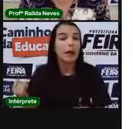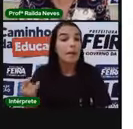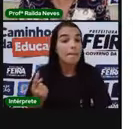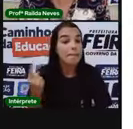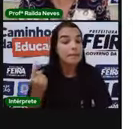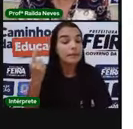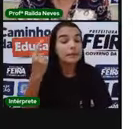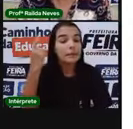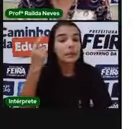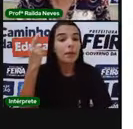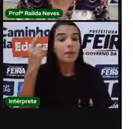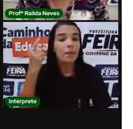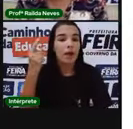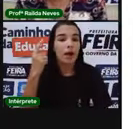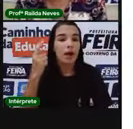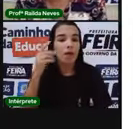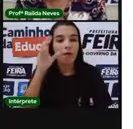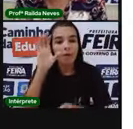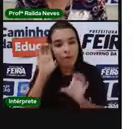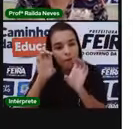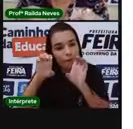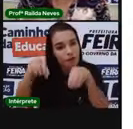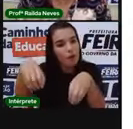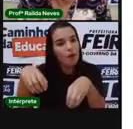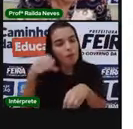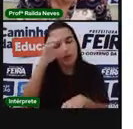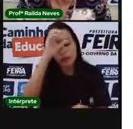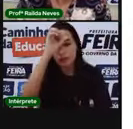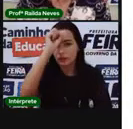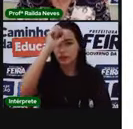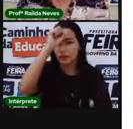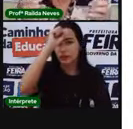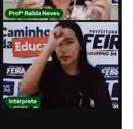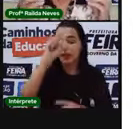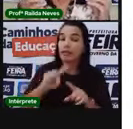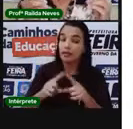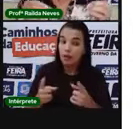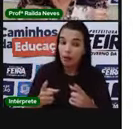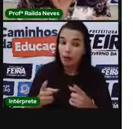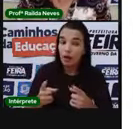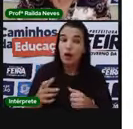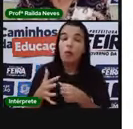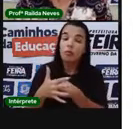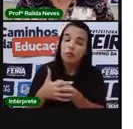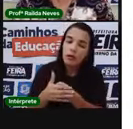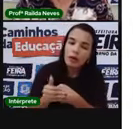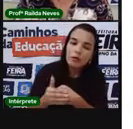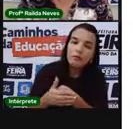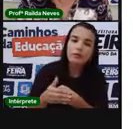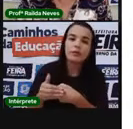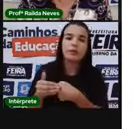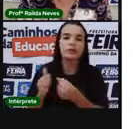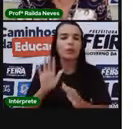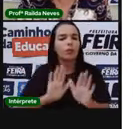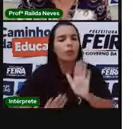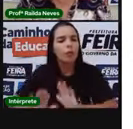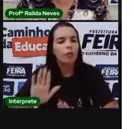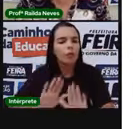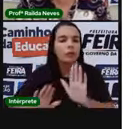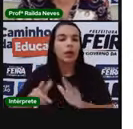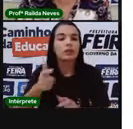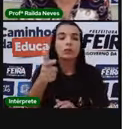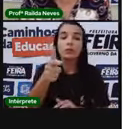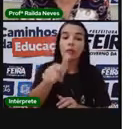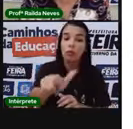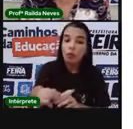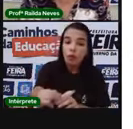de aprendizagem, precisamos aprender que o afeto, que o carinho e que o cuidado com o outro é